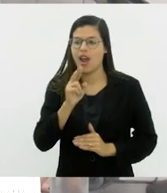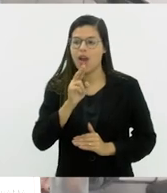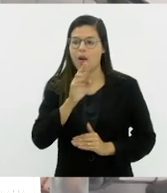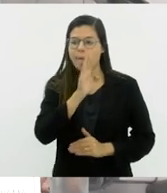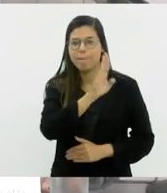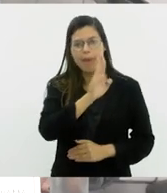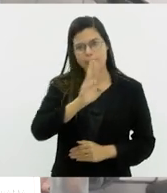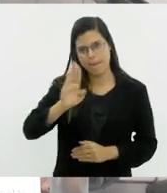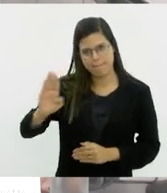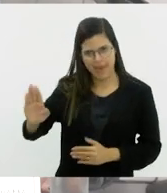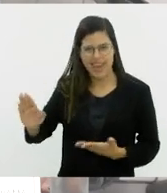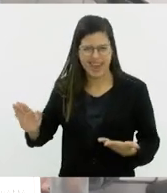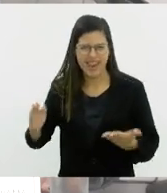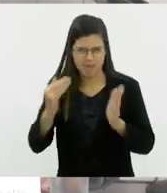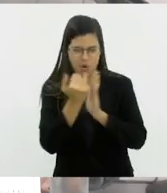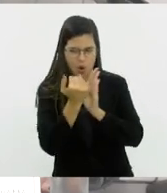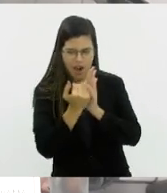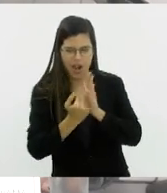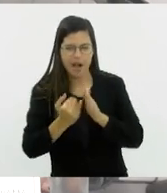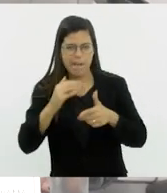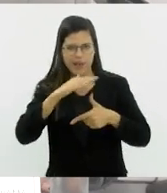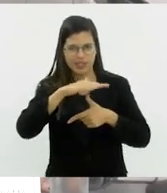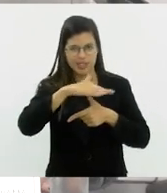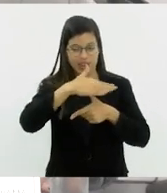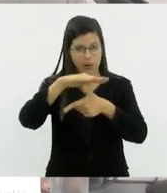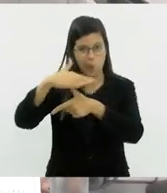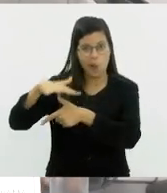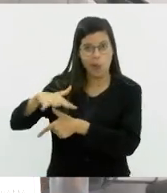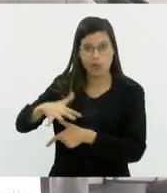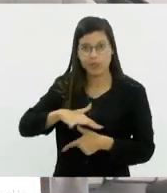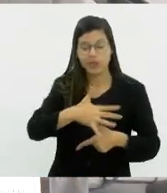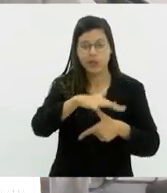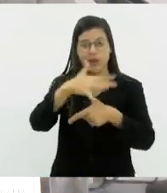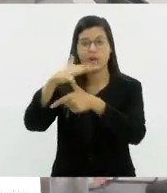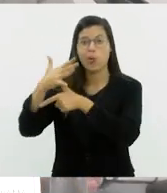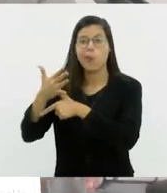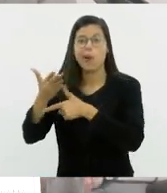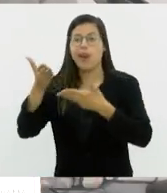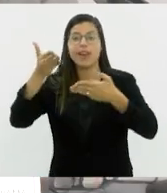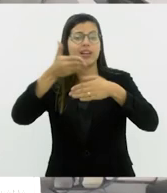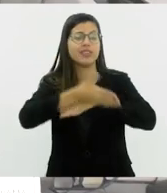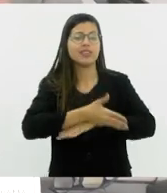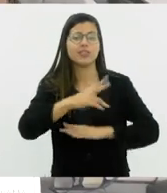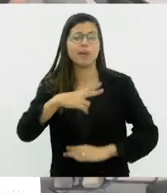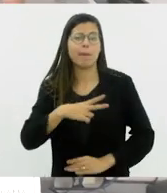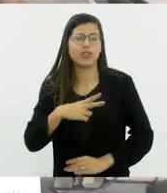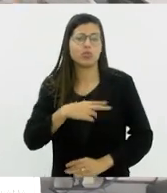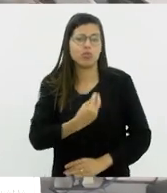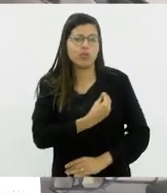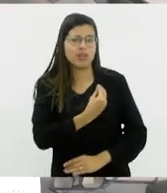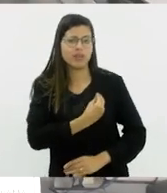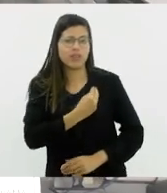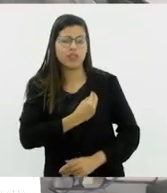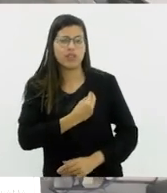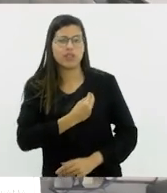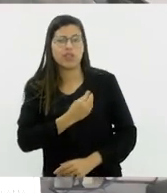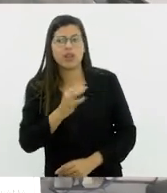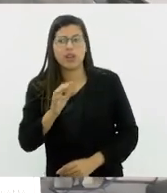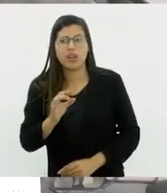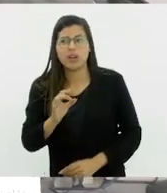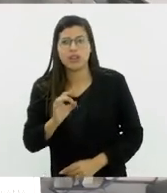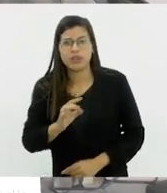um Big Brother de helicóptero, né, invadindo a privacidade das pessoas. Não era só barulho. Isso é uma